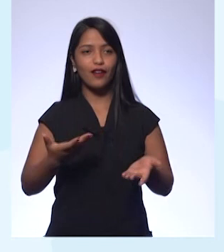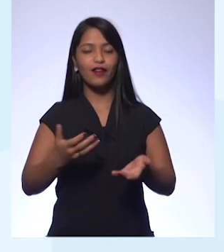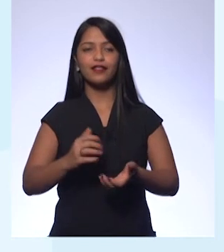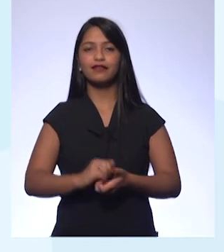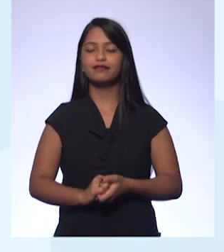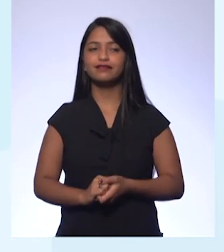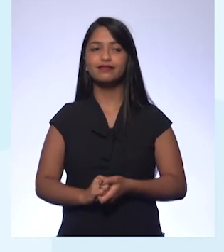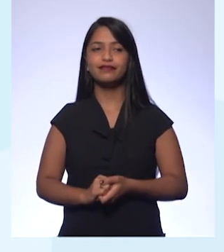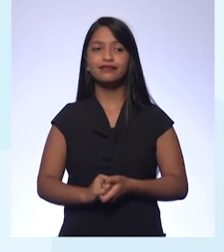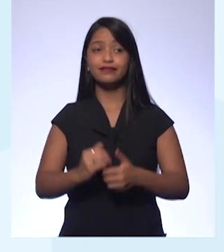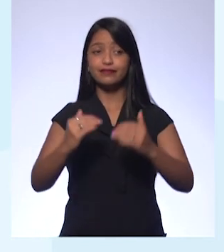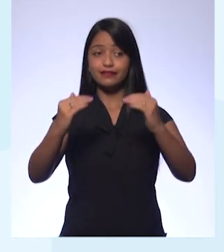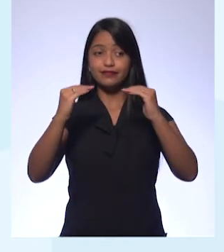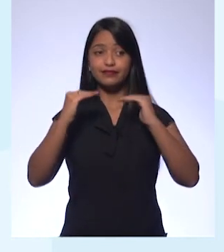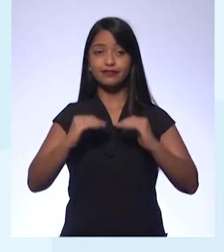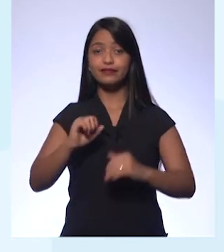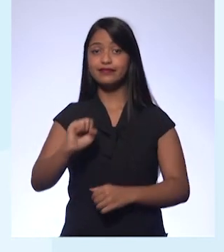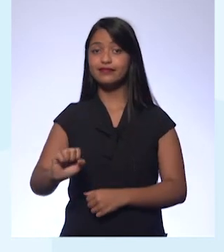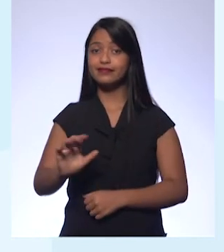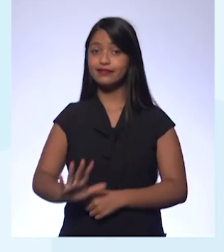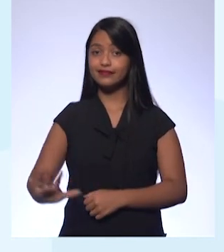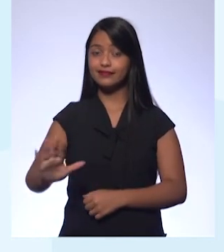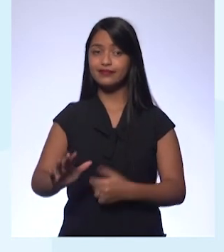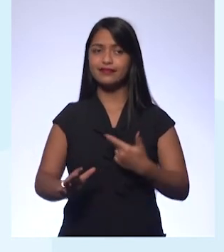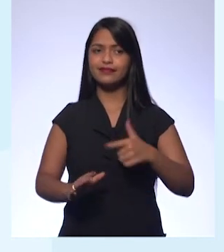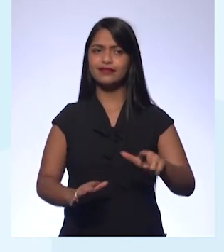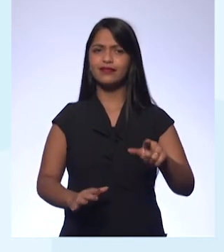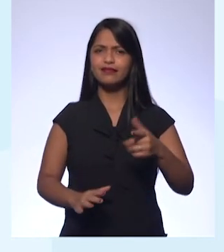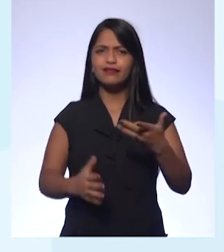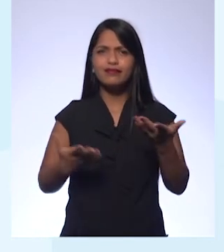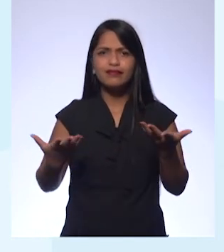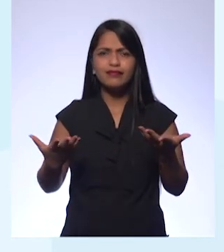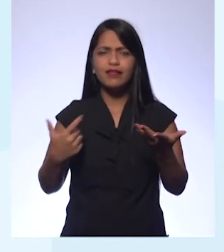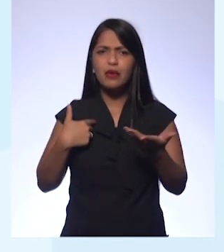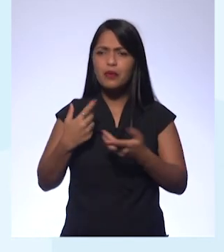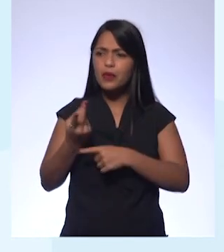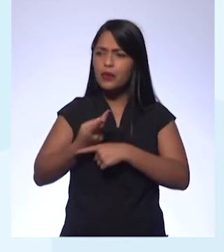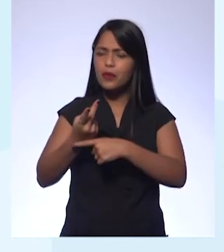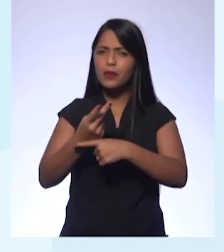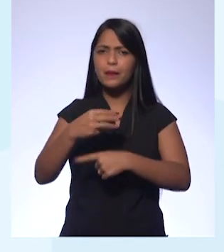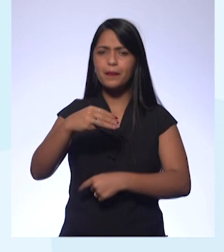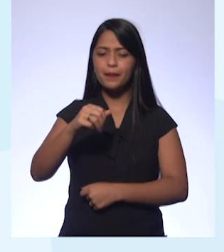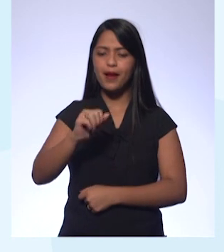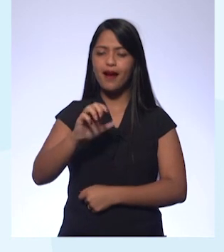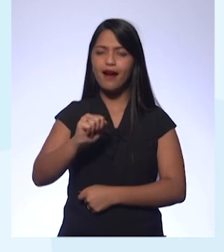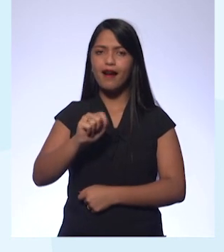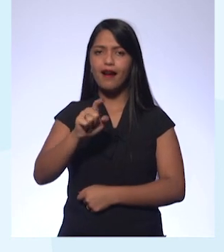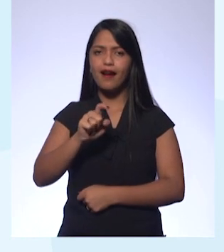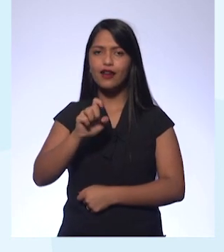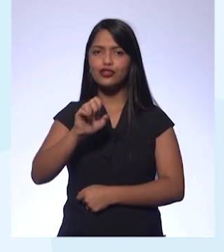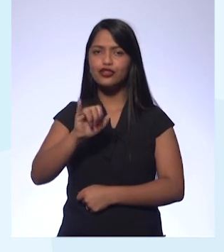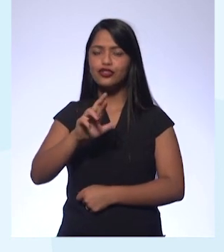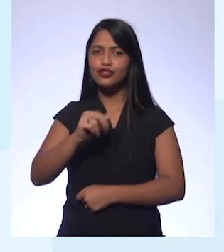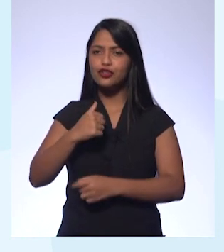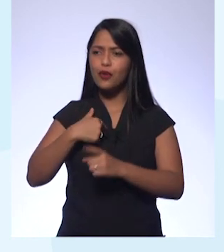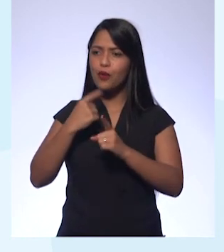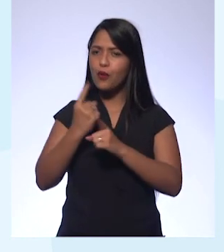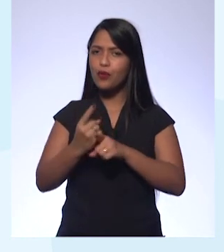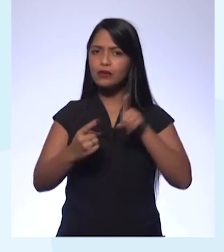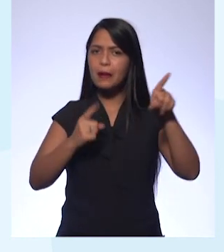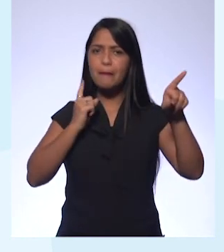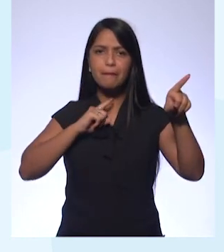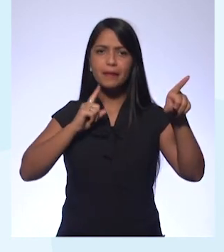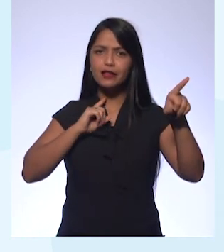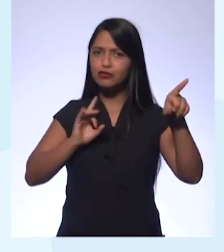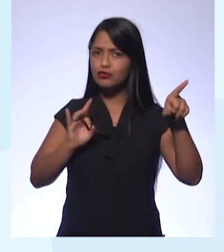da peste. É só em Minas Gerais que tem macaxeira para eu comprar para comer. Oxe, quero sopa de macaxeira para